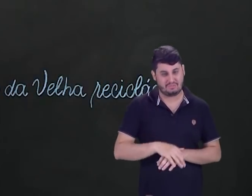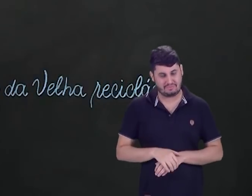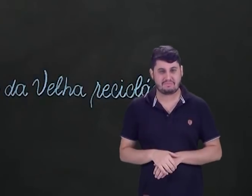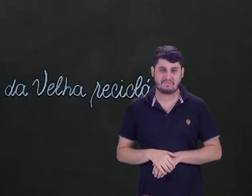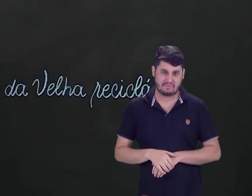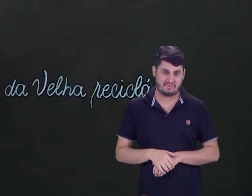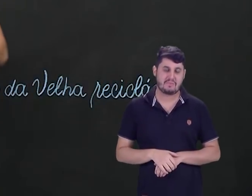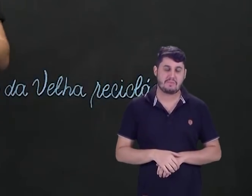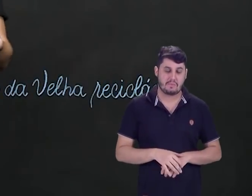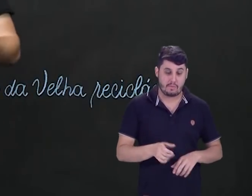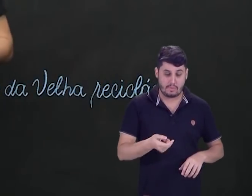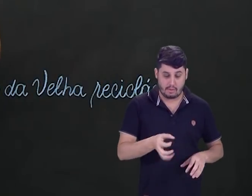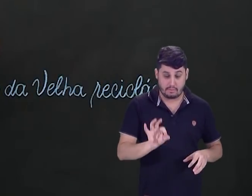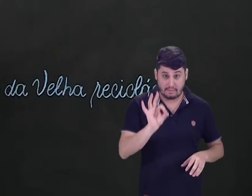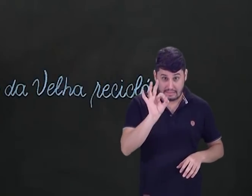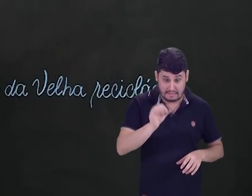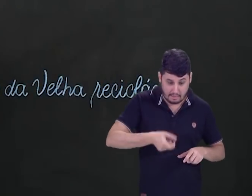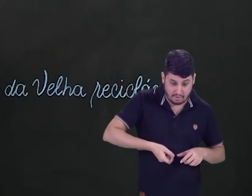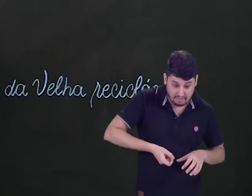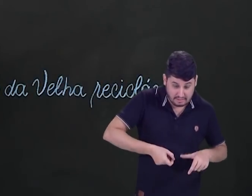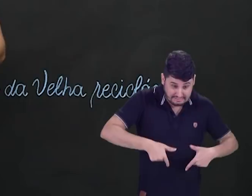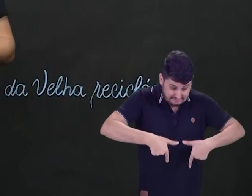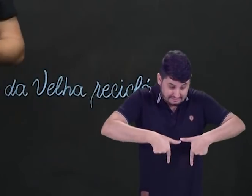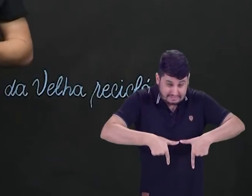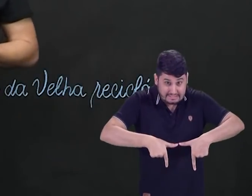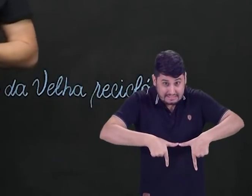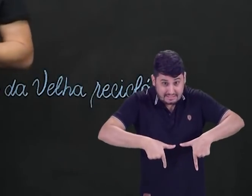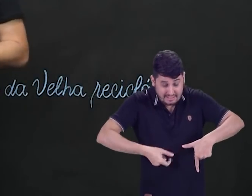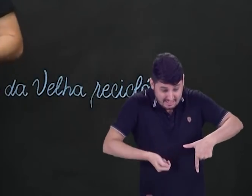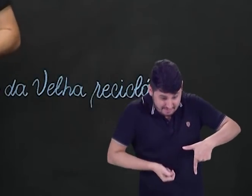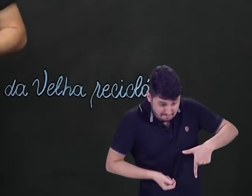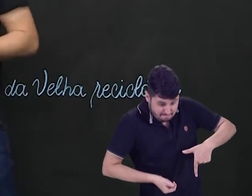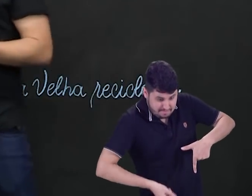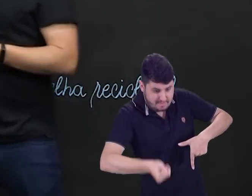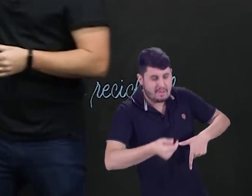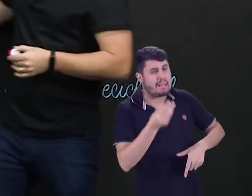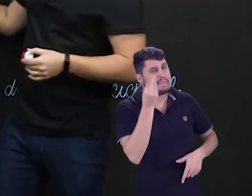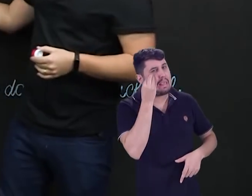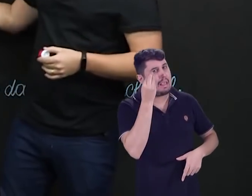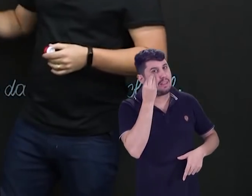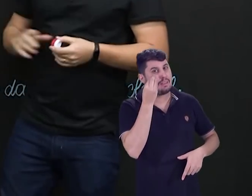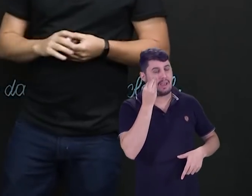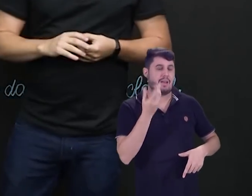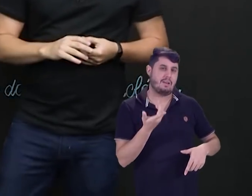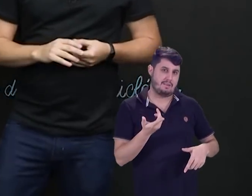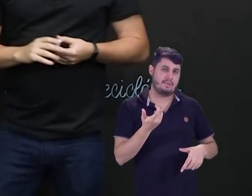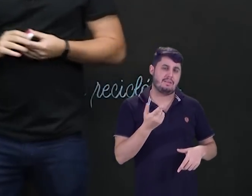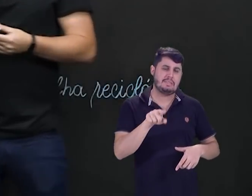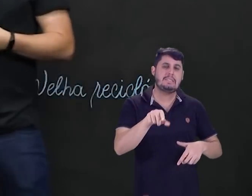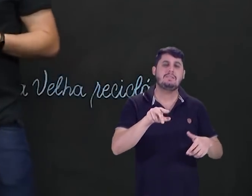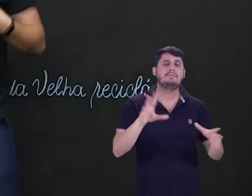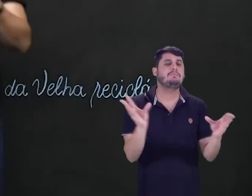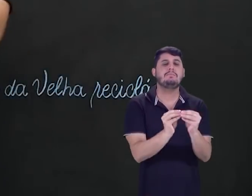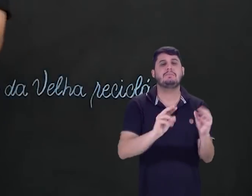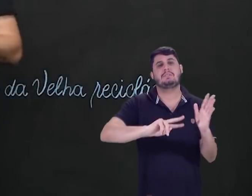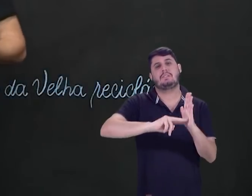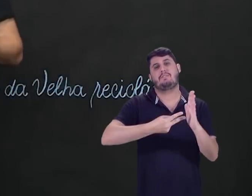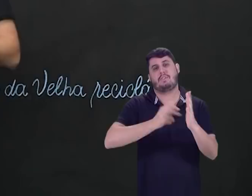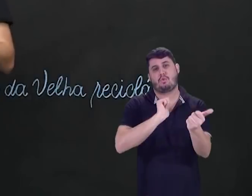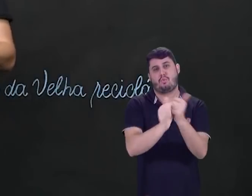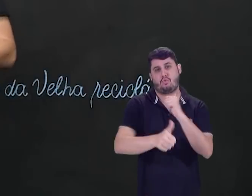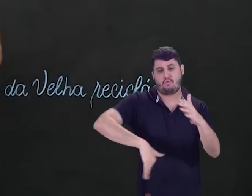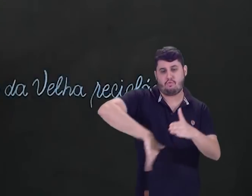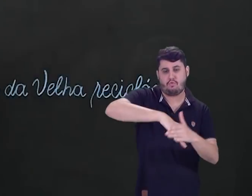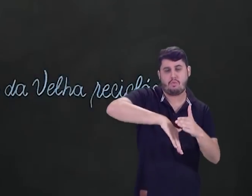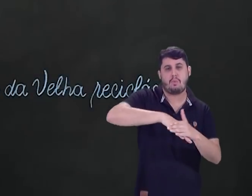Você vai jogando as tampinhas até ela conseguir chegar no gol. E é dessa forma que a gente joga o futebol de três toques. Você vai sempre